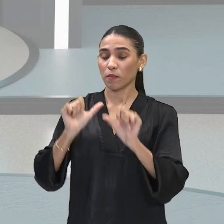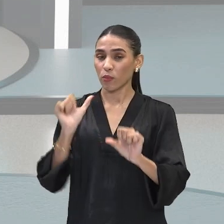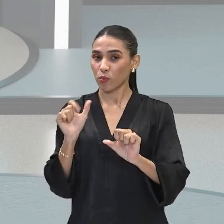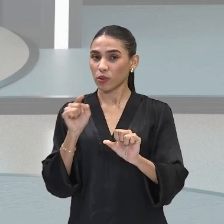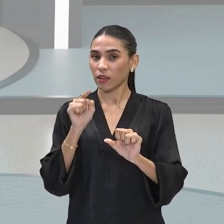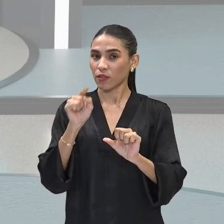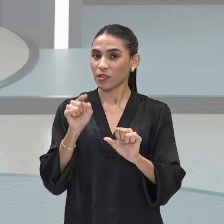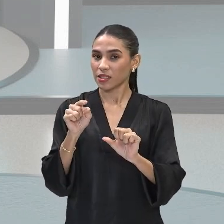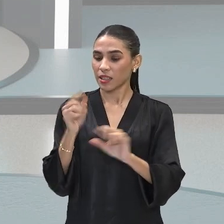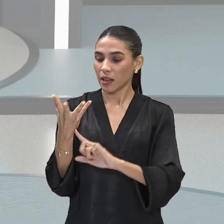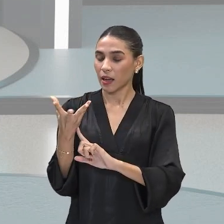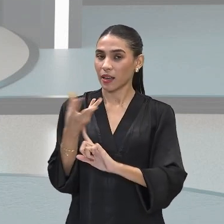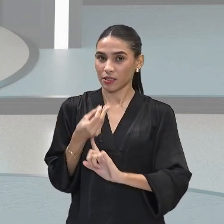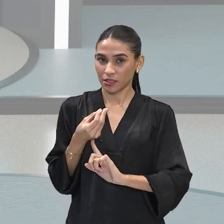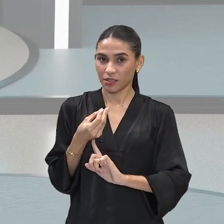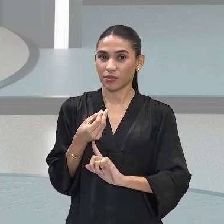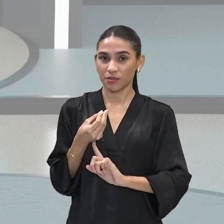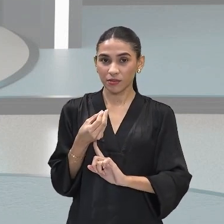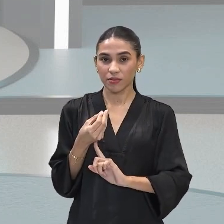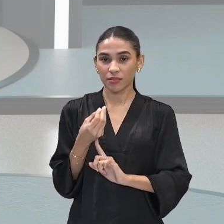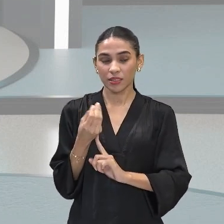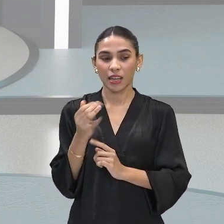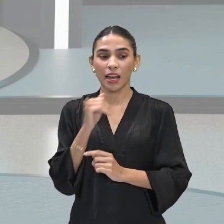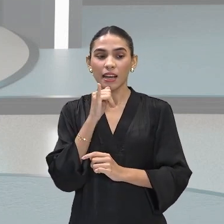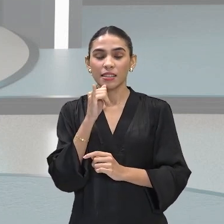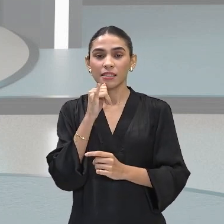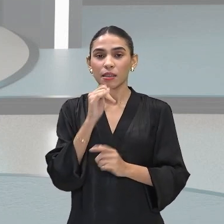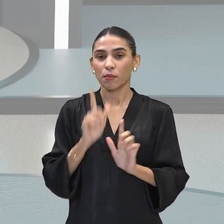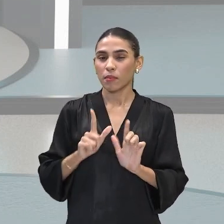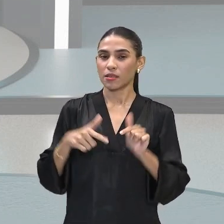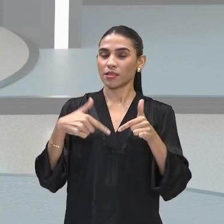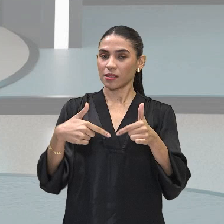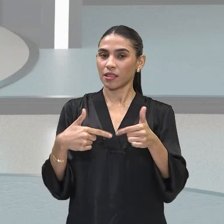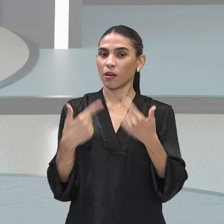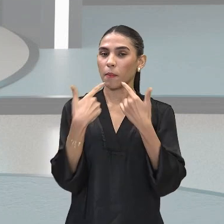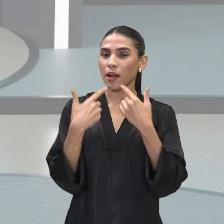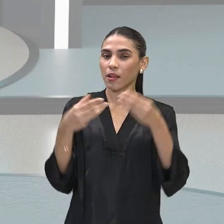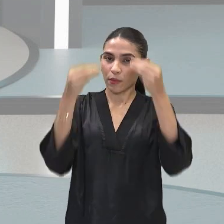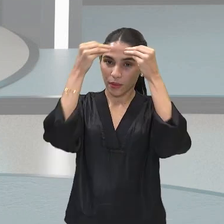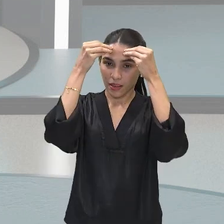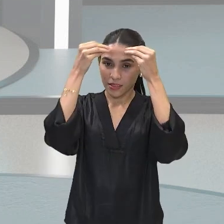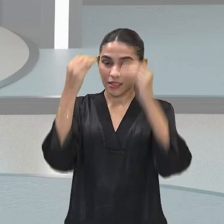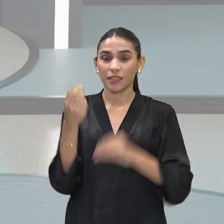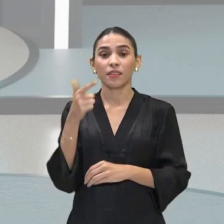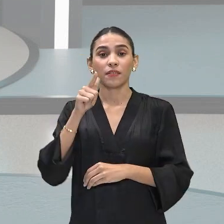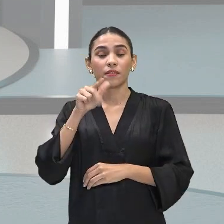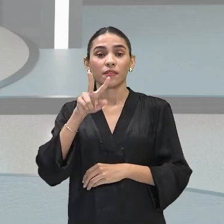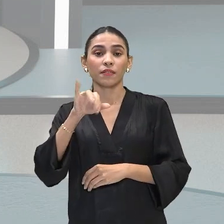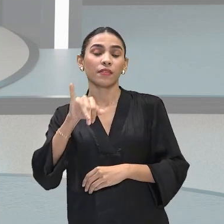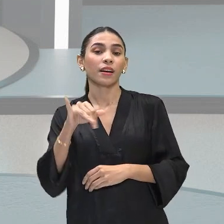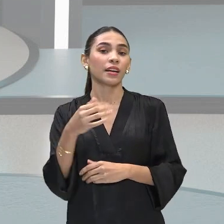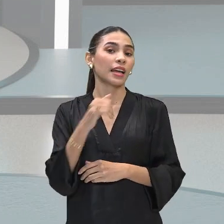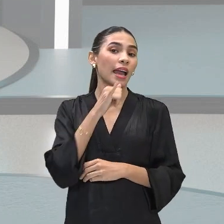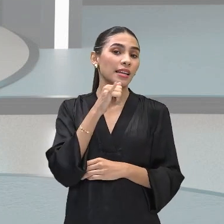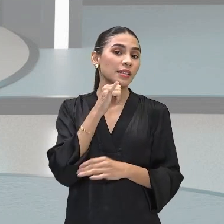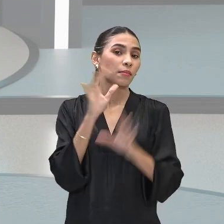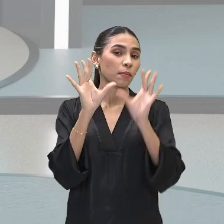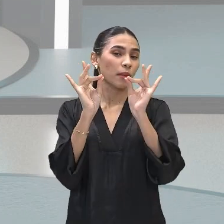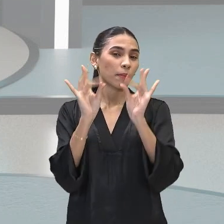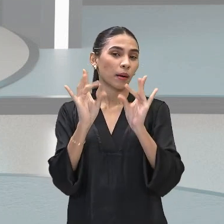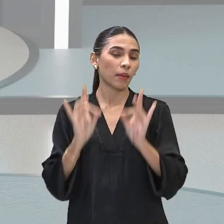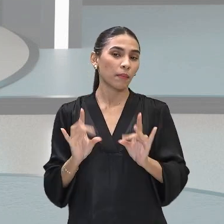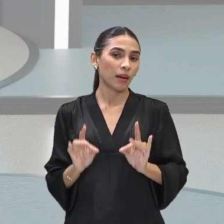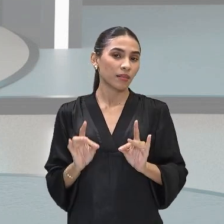formato artístico, dentro de uma manifestação, dentro de uma linguagem, ele vai trazer de uma forma mais